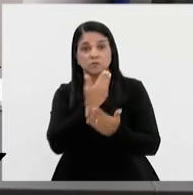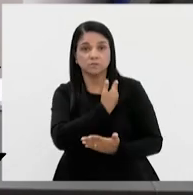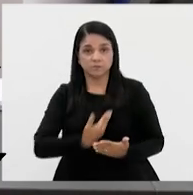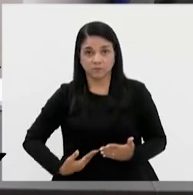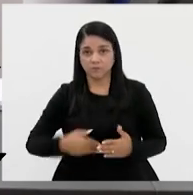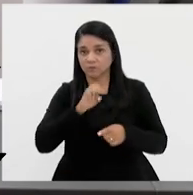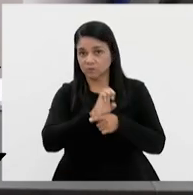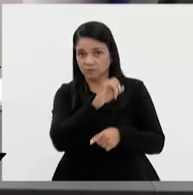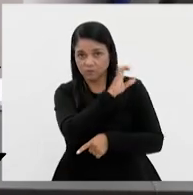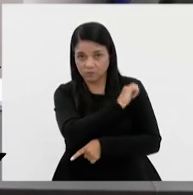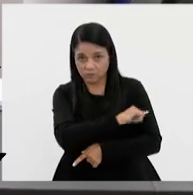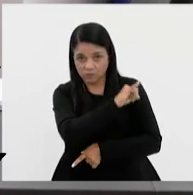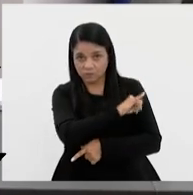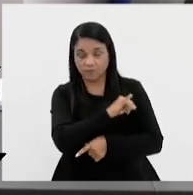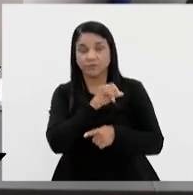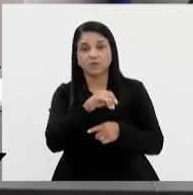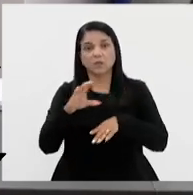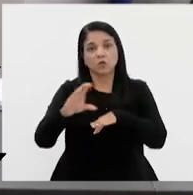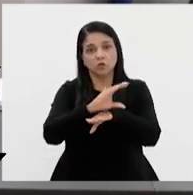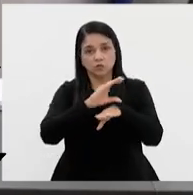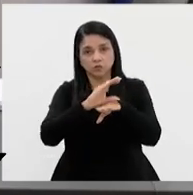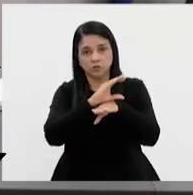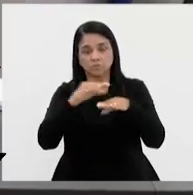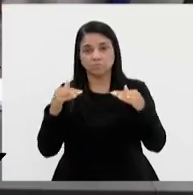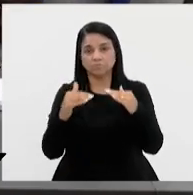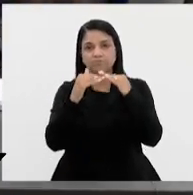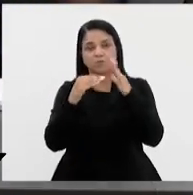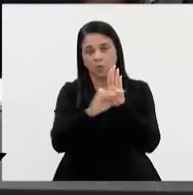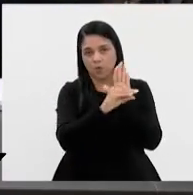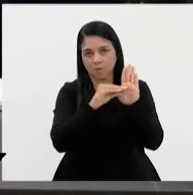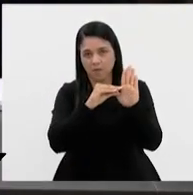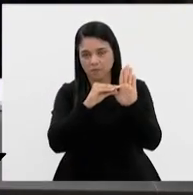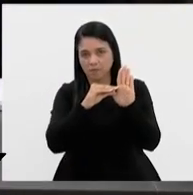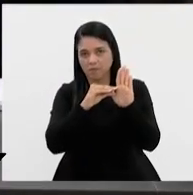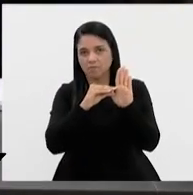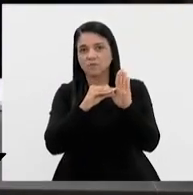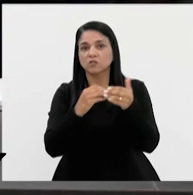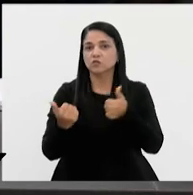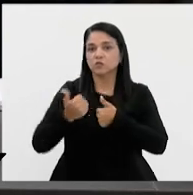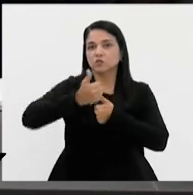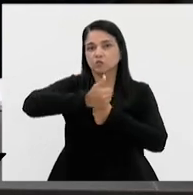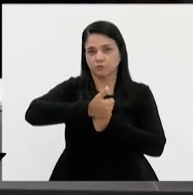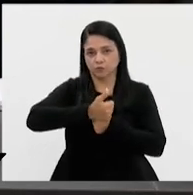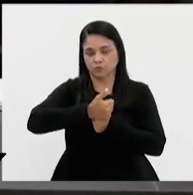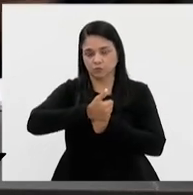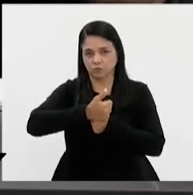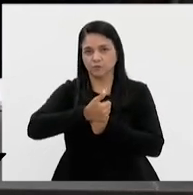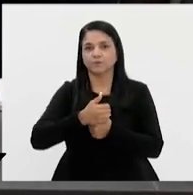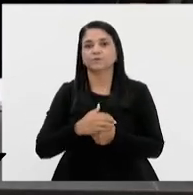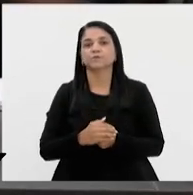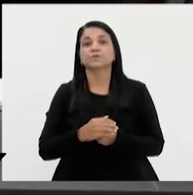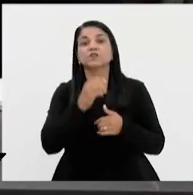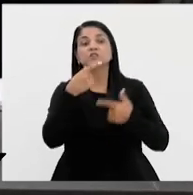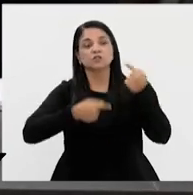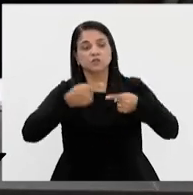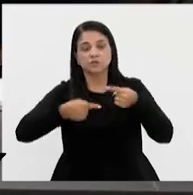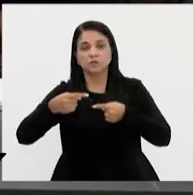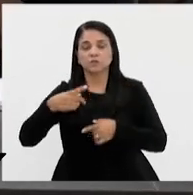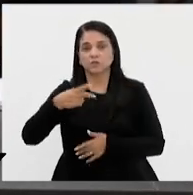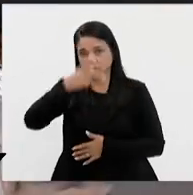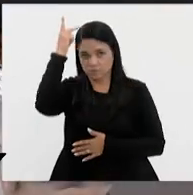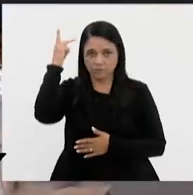Janeiro. Parecer é pela constitucionalidade com emendas, concluindo por substitutivo. Presidente. Em discussão, deputado Luiz